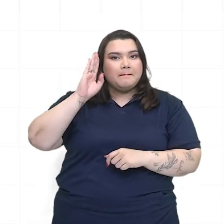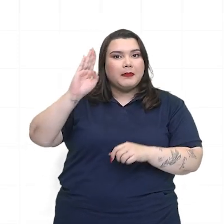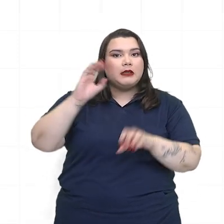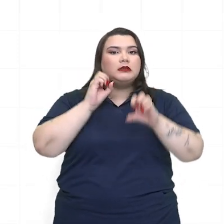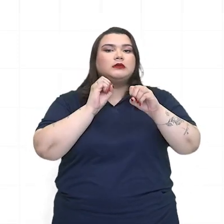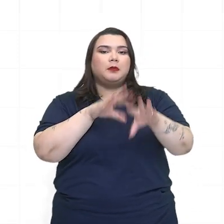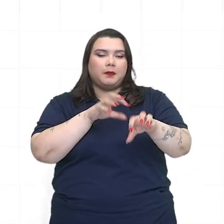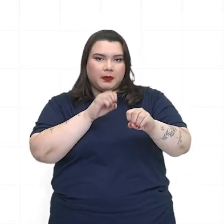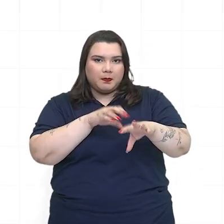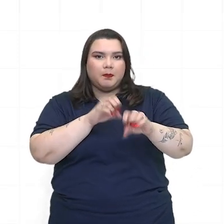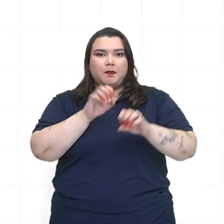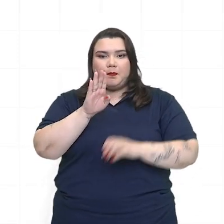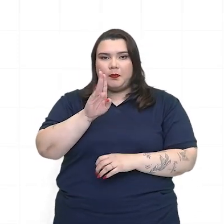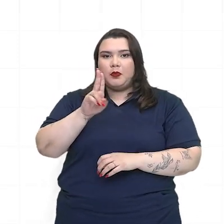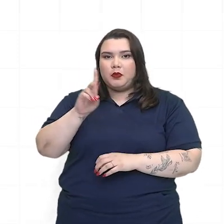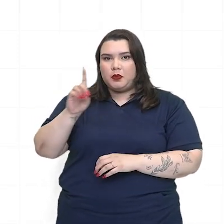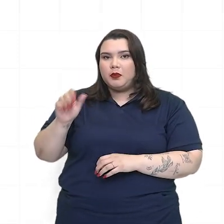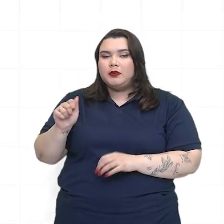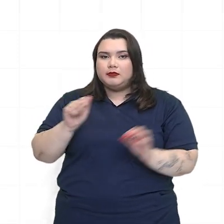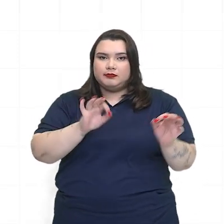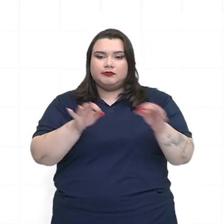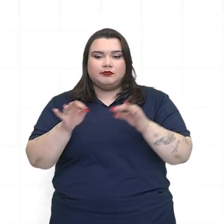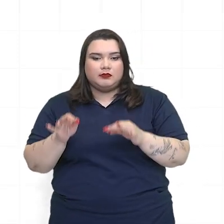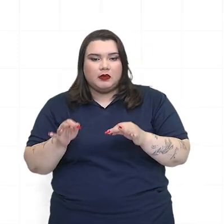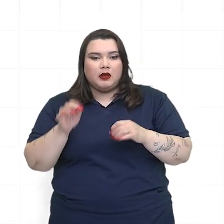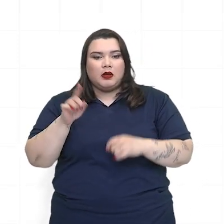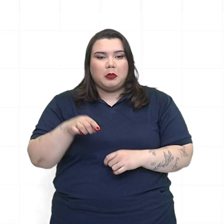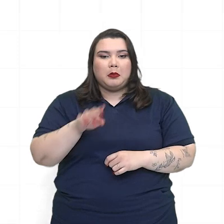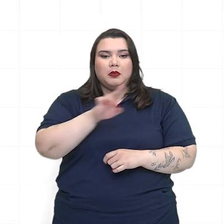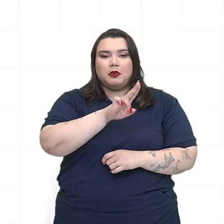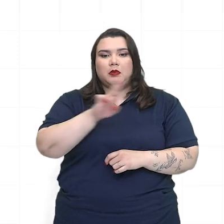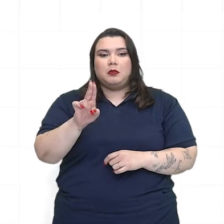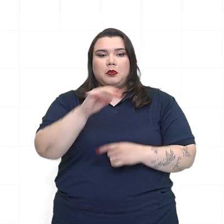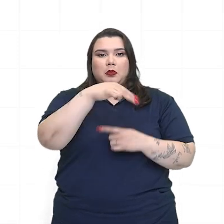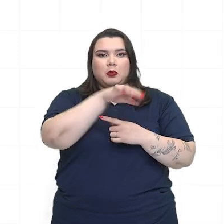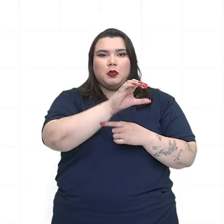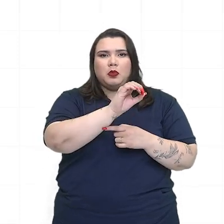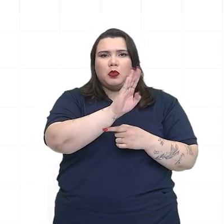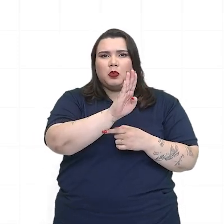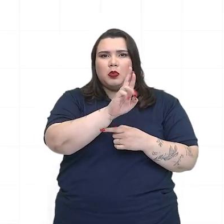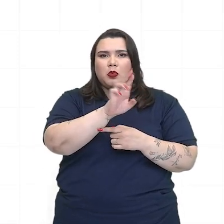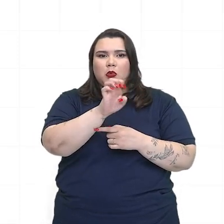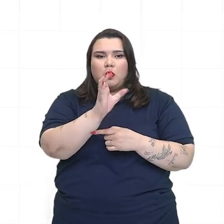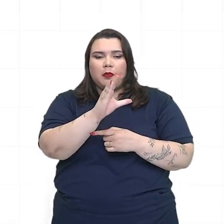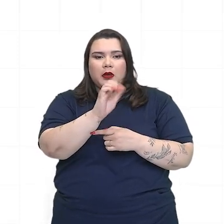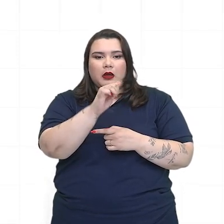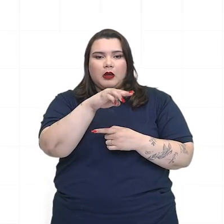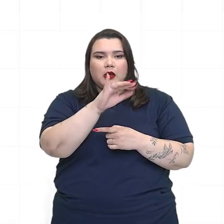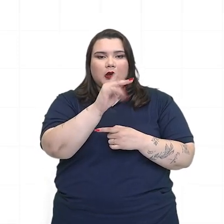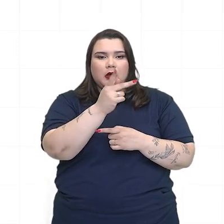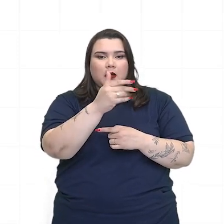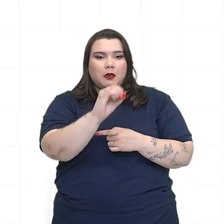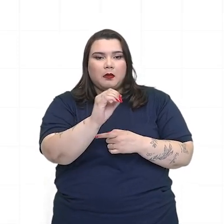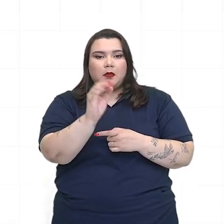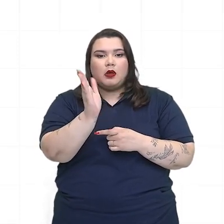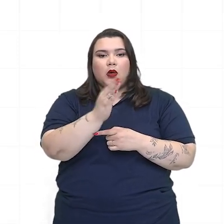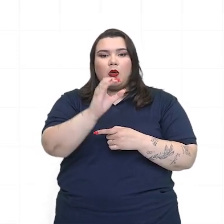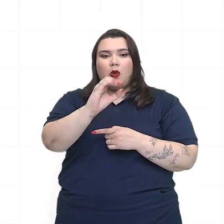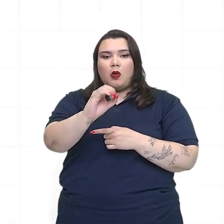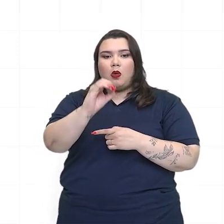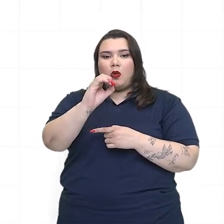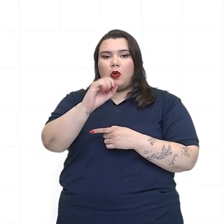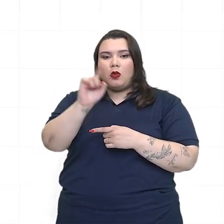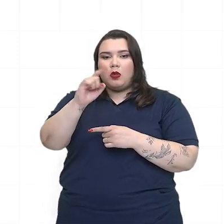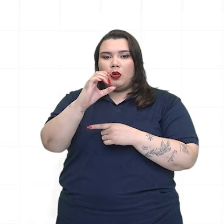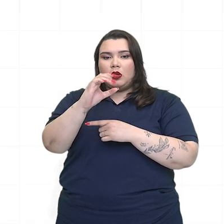principais ensinamentos do Buda, que são chamados de o nobre caminho óctuplo. Vamos ver na próxima tela. Vamos conhecer